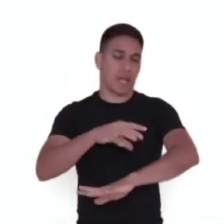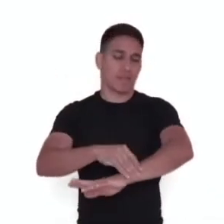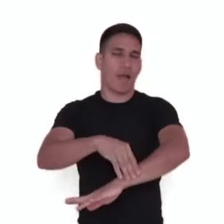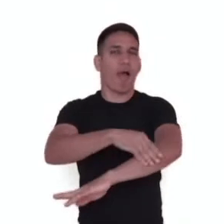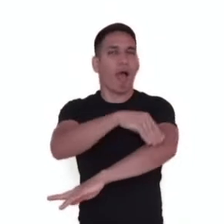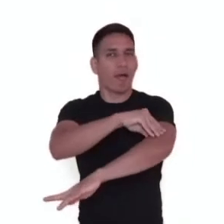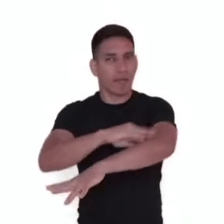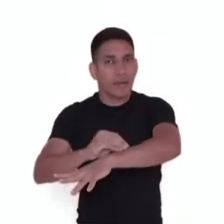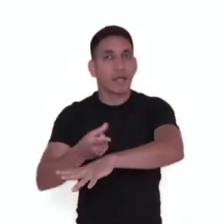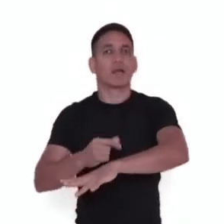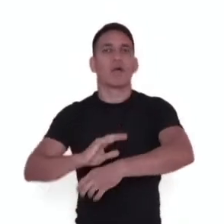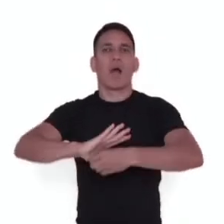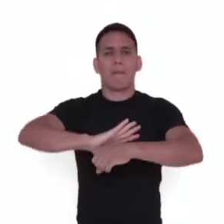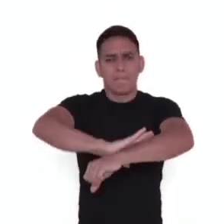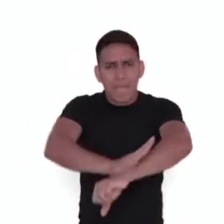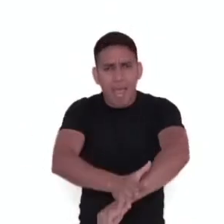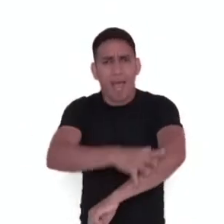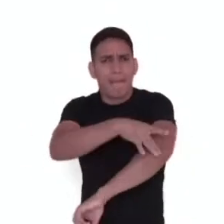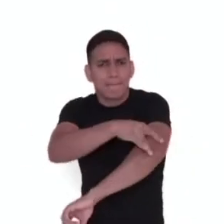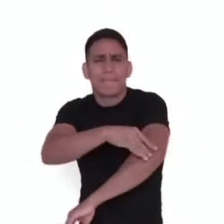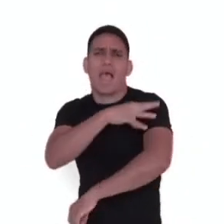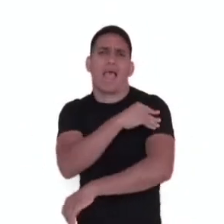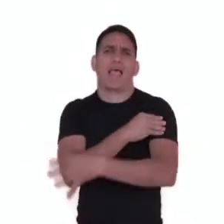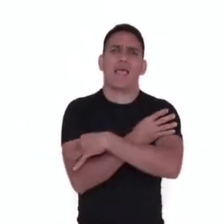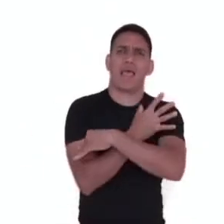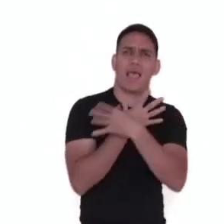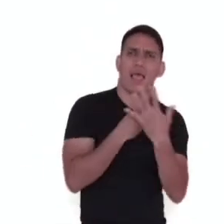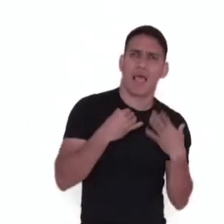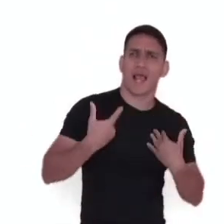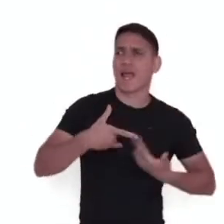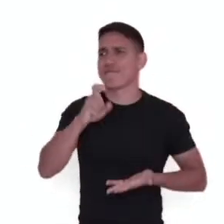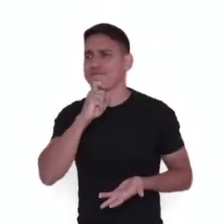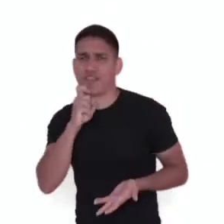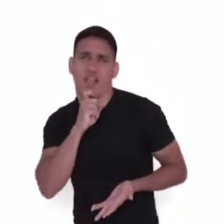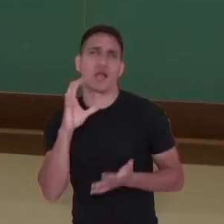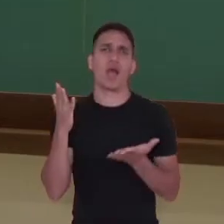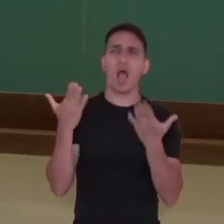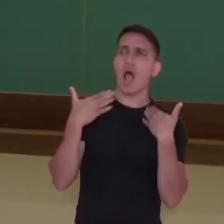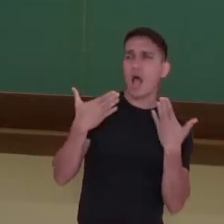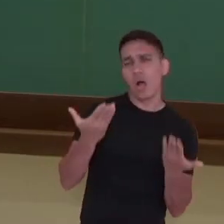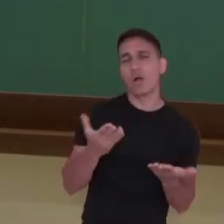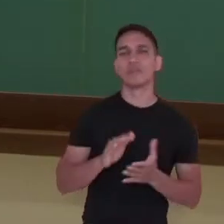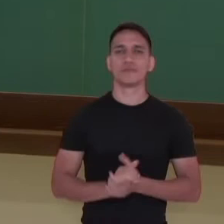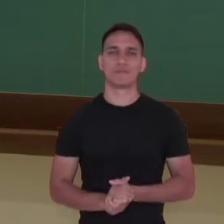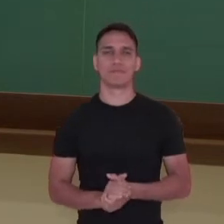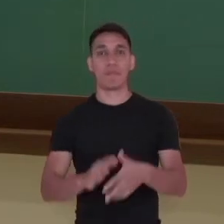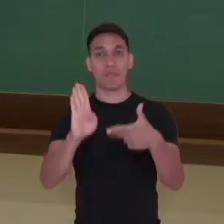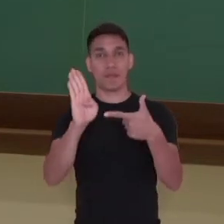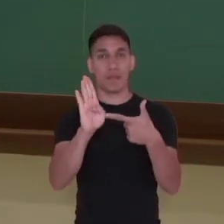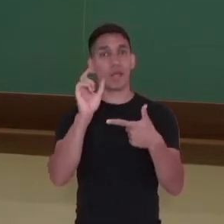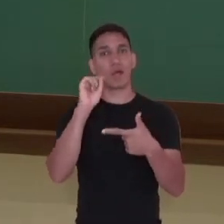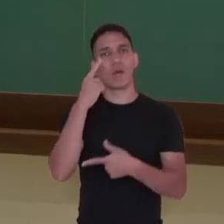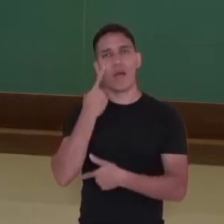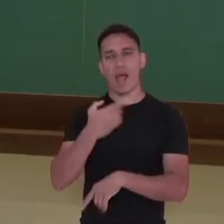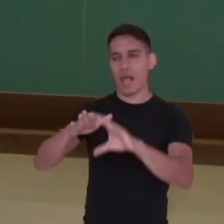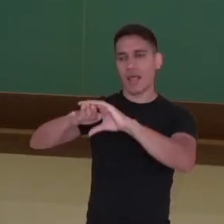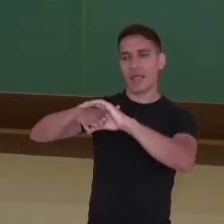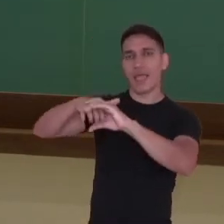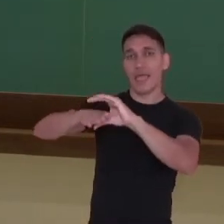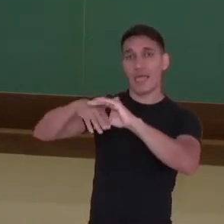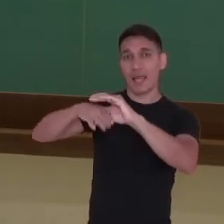a pressão, alguém nos tocando, frio, calor. B.